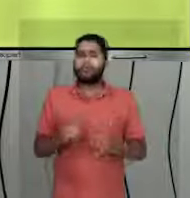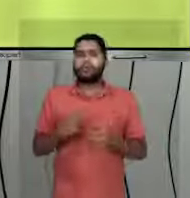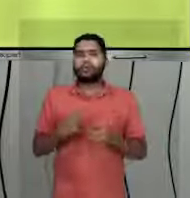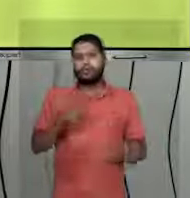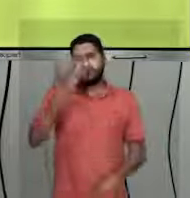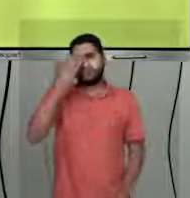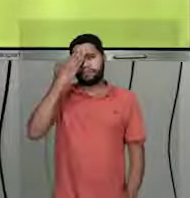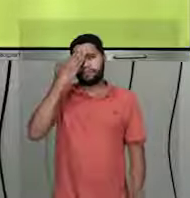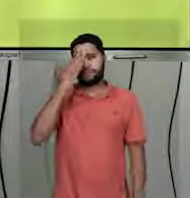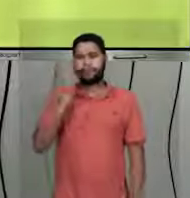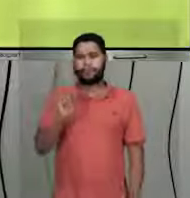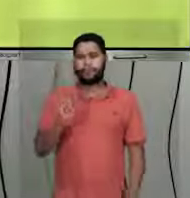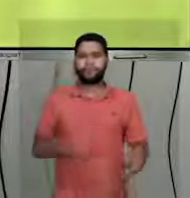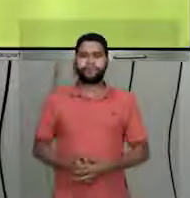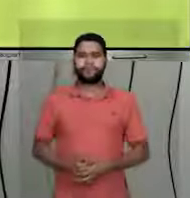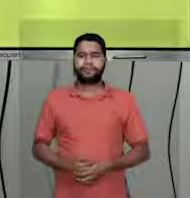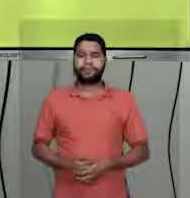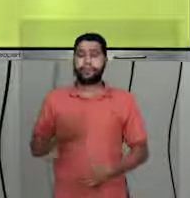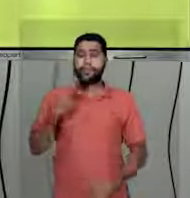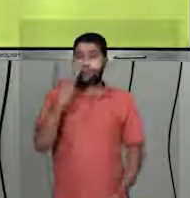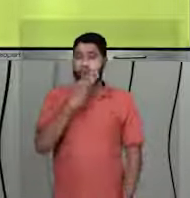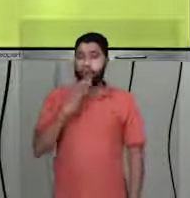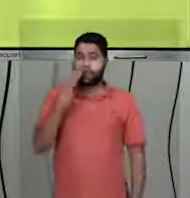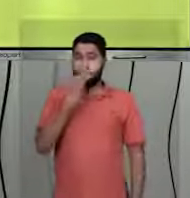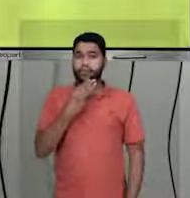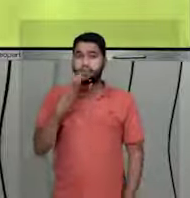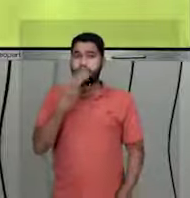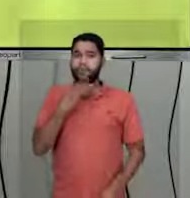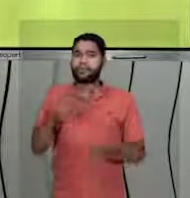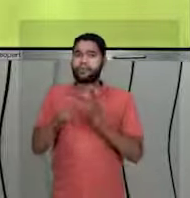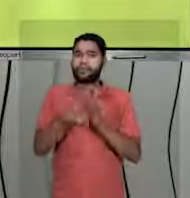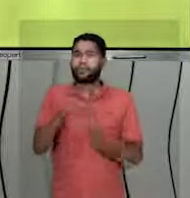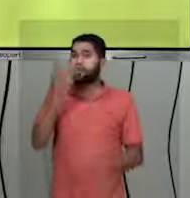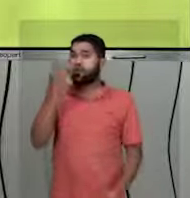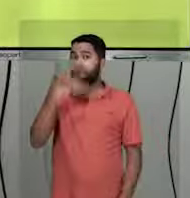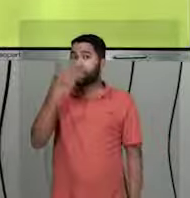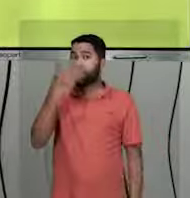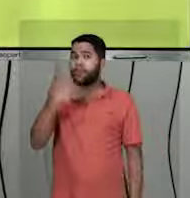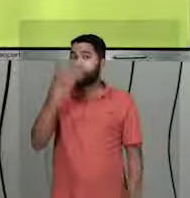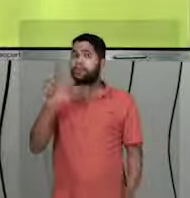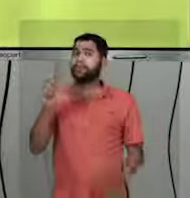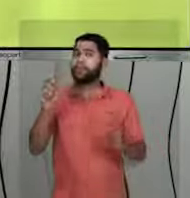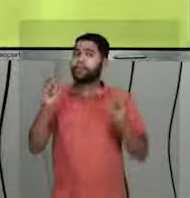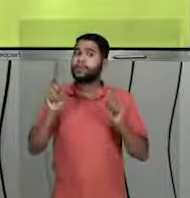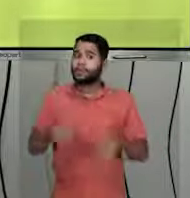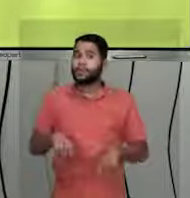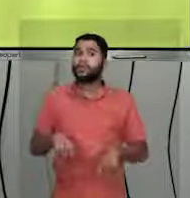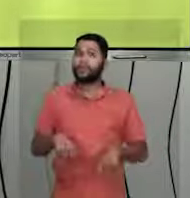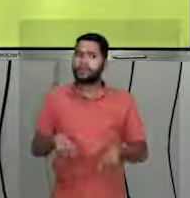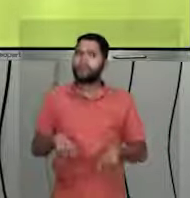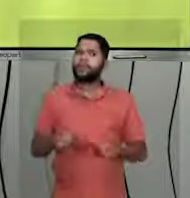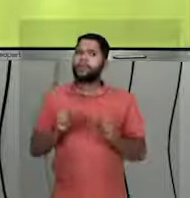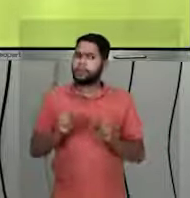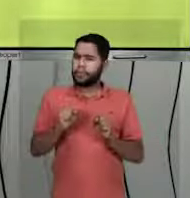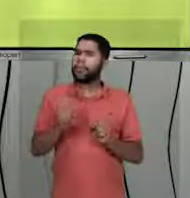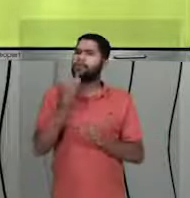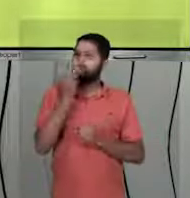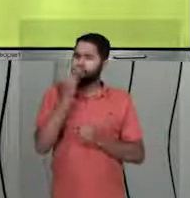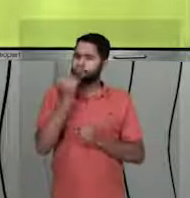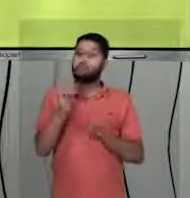sabe o seguinte, além o açúcar das frutas, ele é possível, né, o diabético pode fazer uso